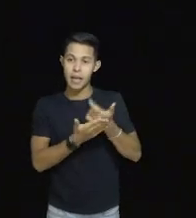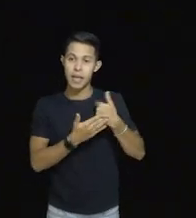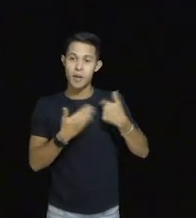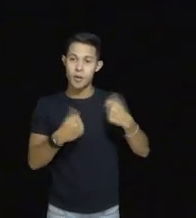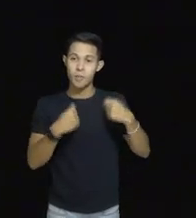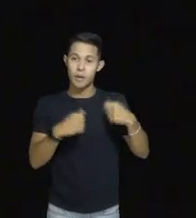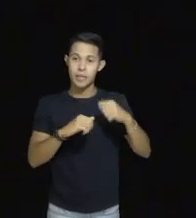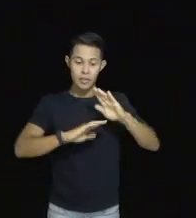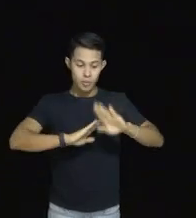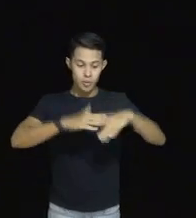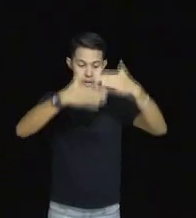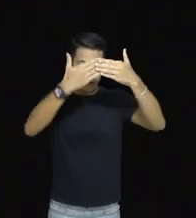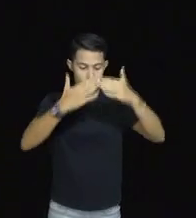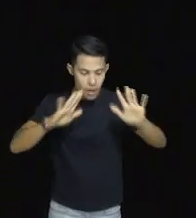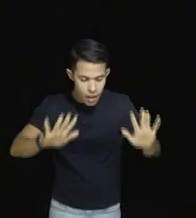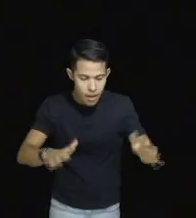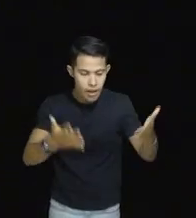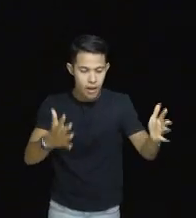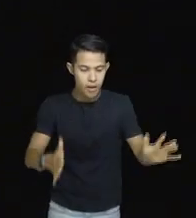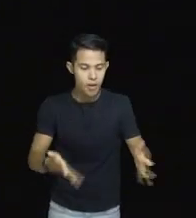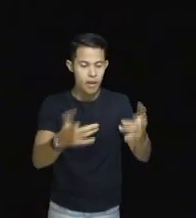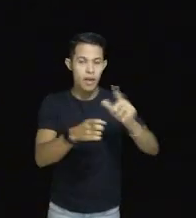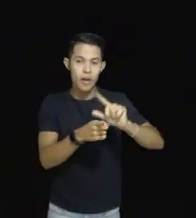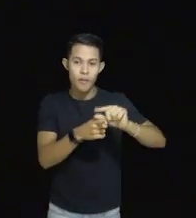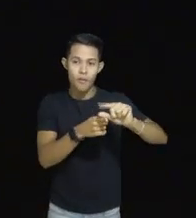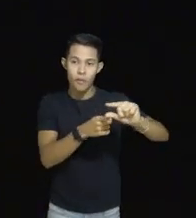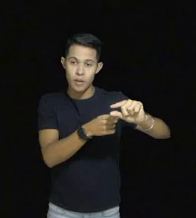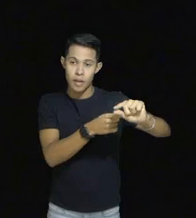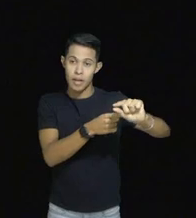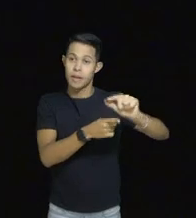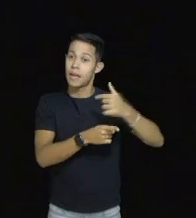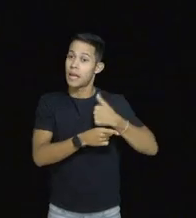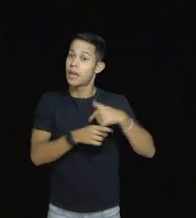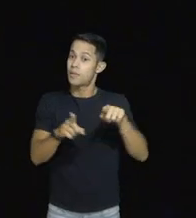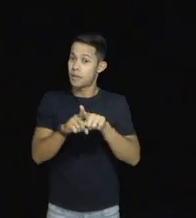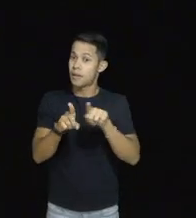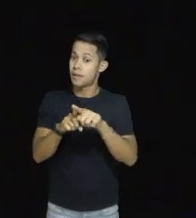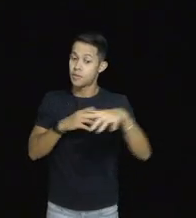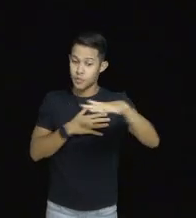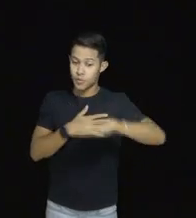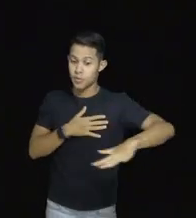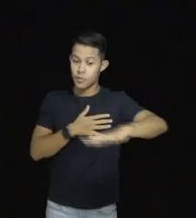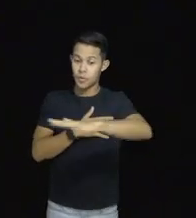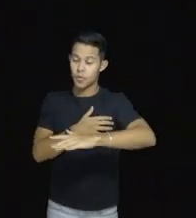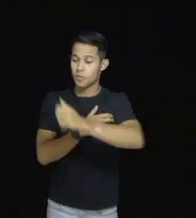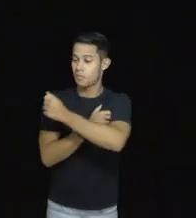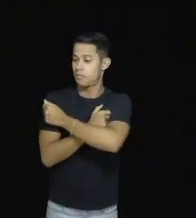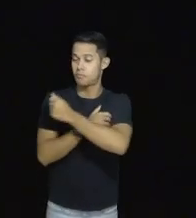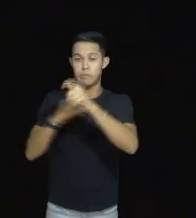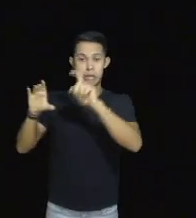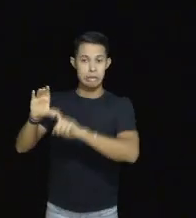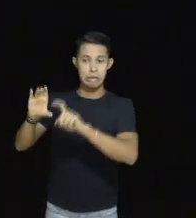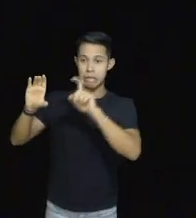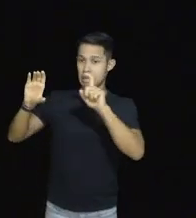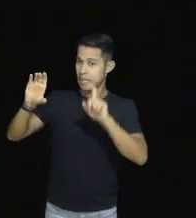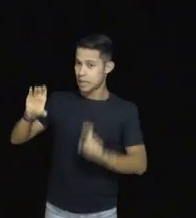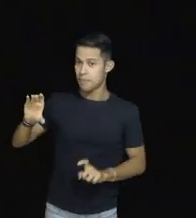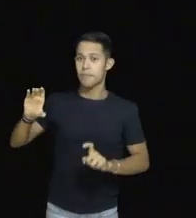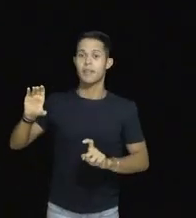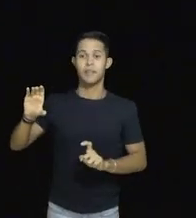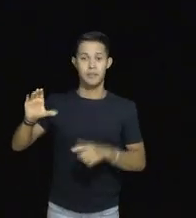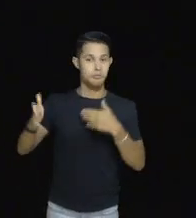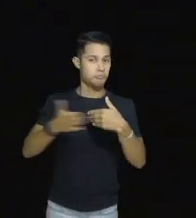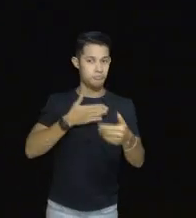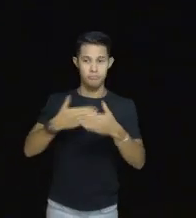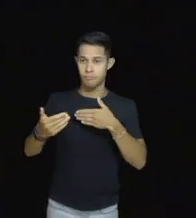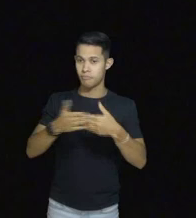deles, então eu vou desenvolver a consciência fonêmica de todos os estudantes, independente do diagnóstico que ele tenha. E eu acho que o que